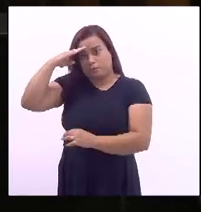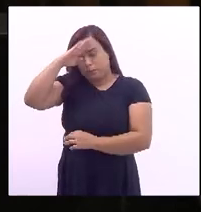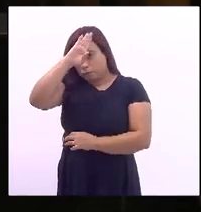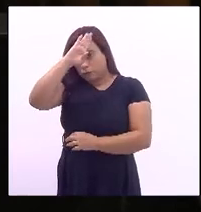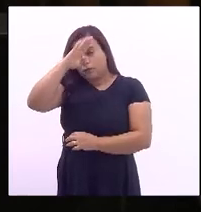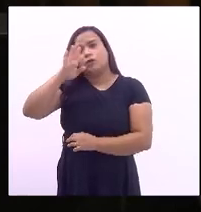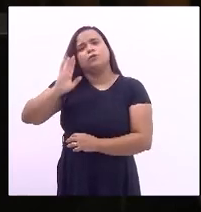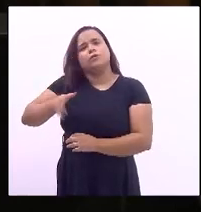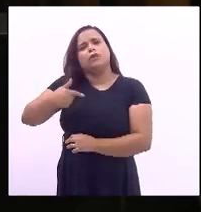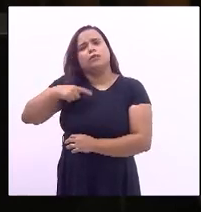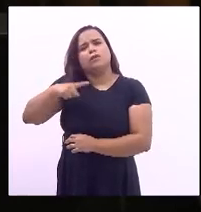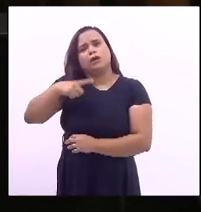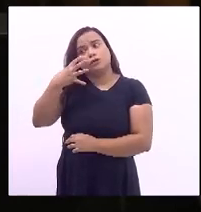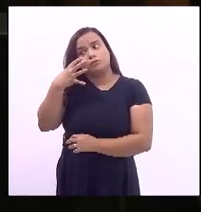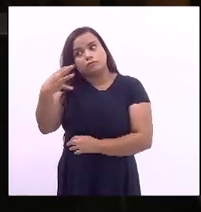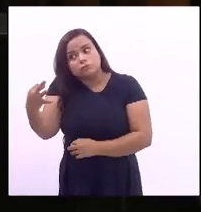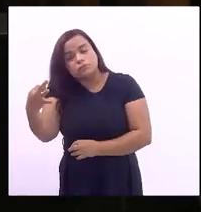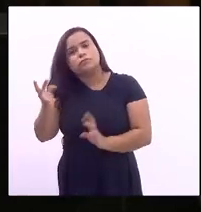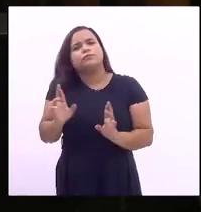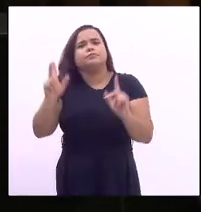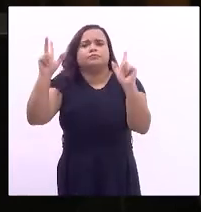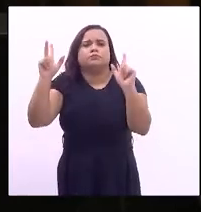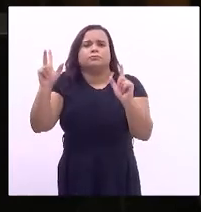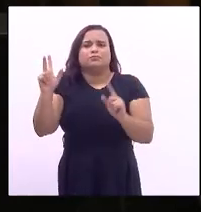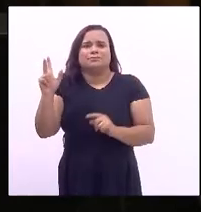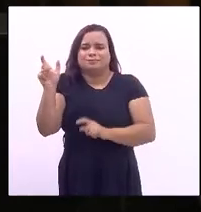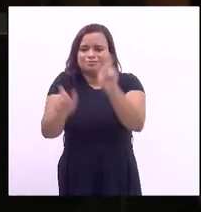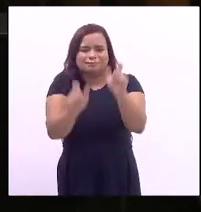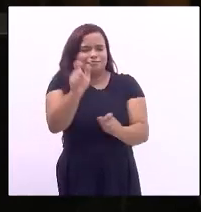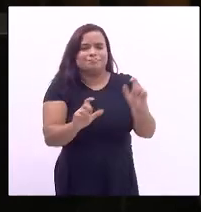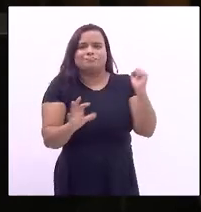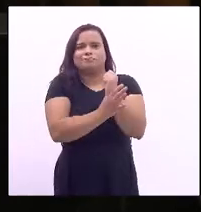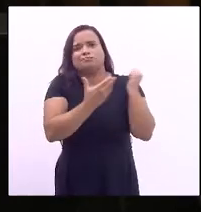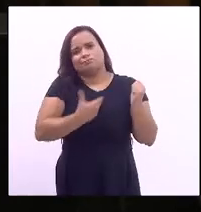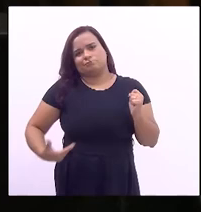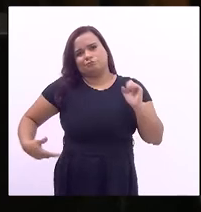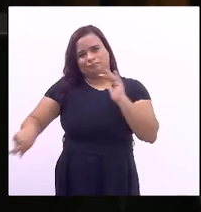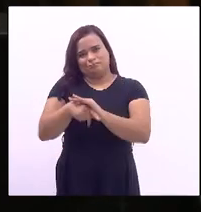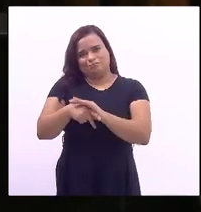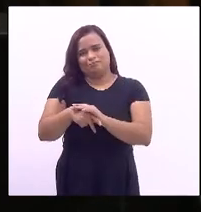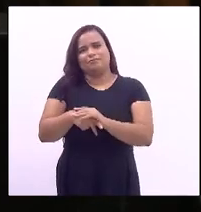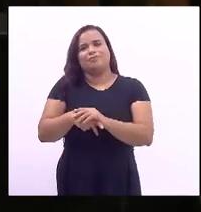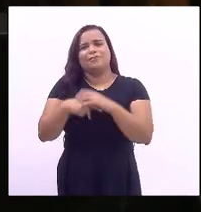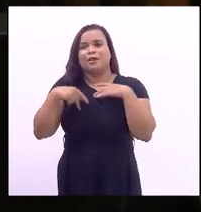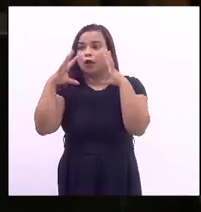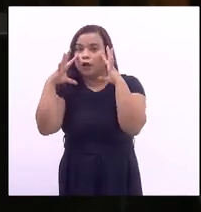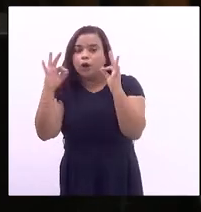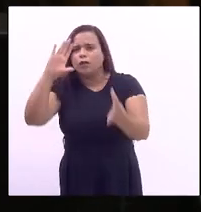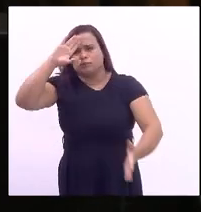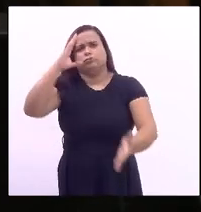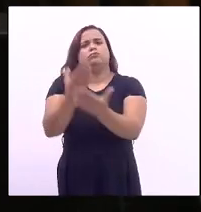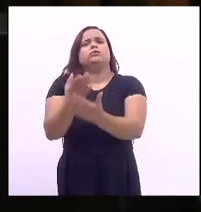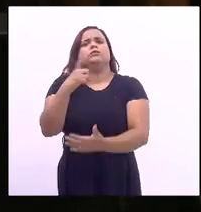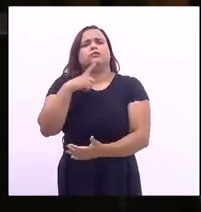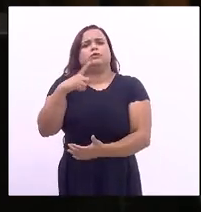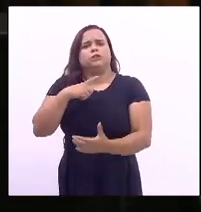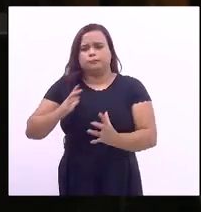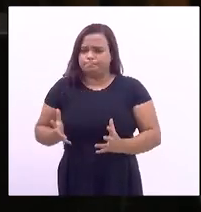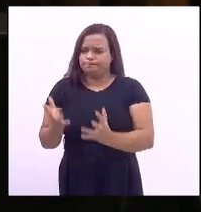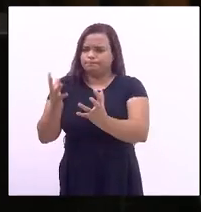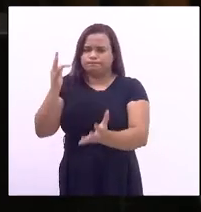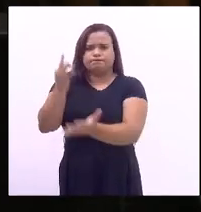já tem um olhar diferenciado para os nossos agentes de segurança pública tem um olhar com confiança com